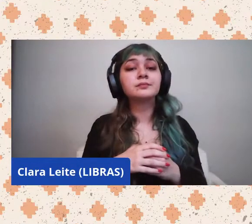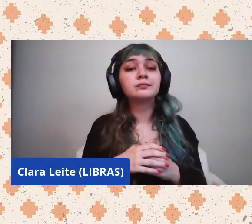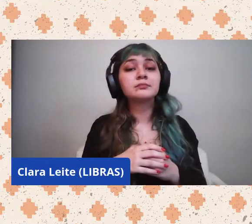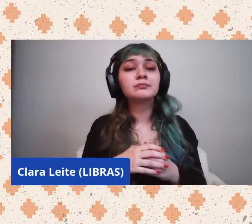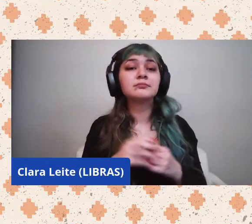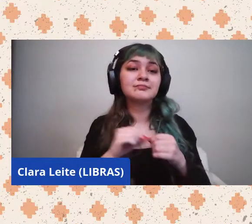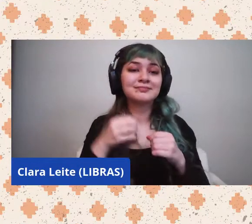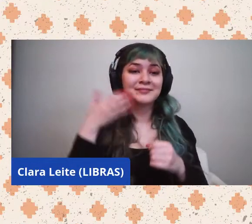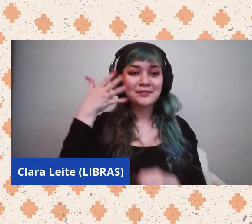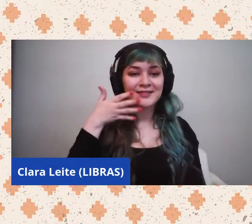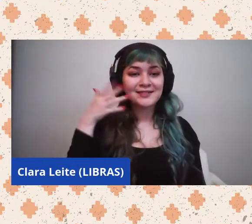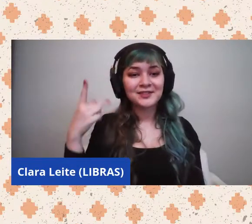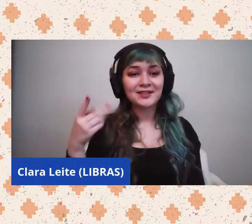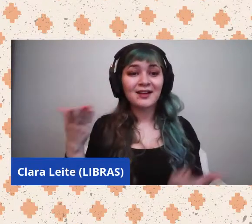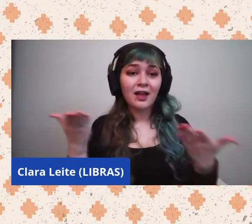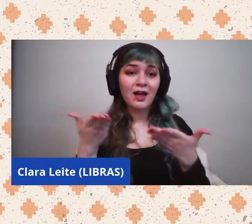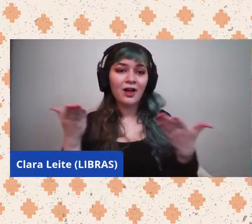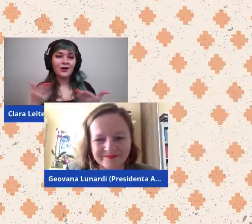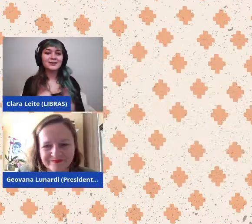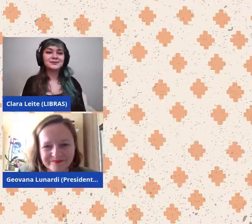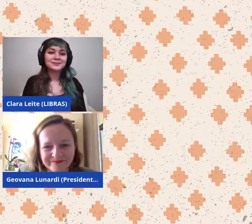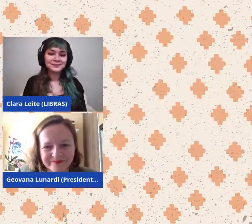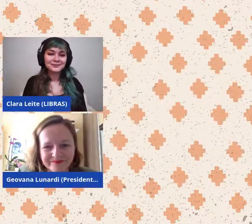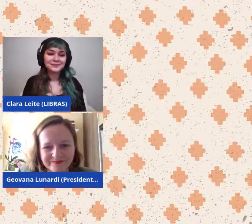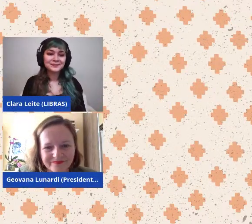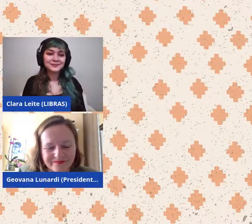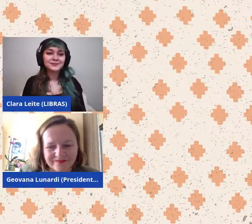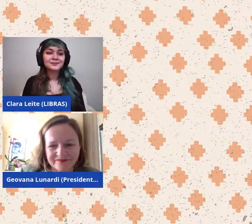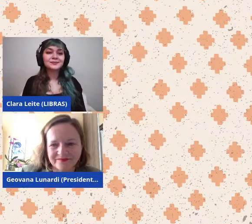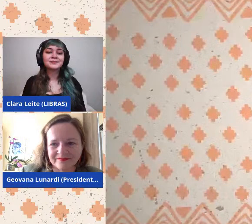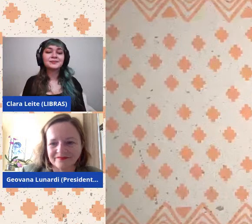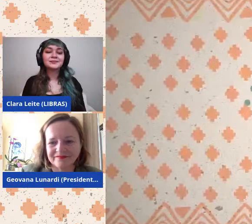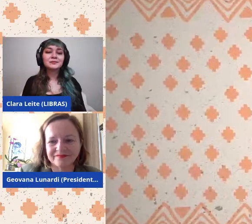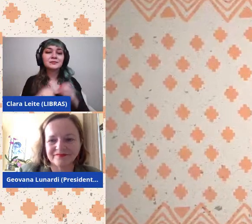fazer a sua apresentação agora na sequência.